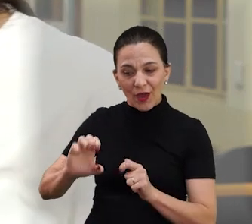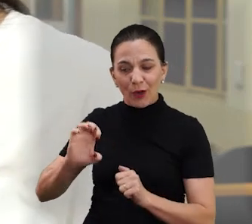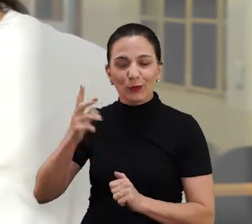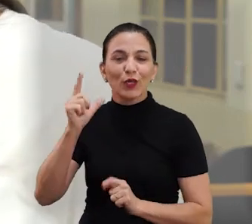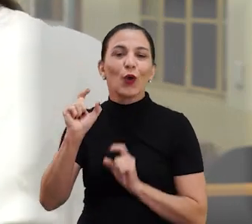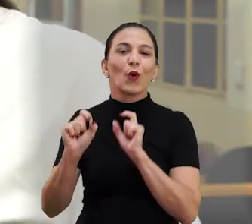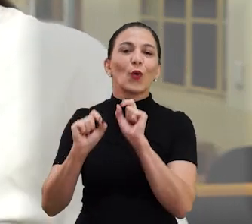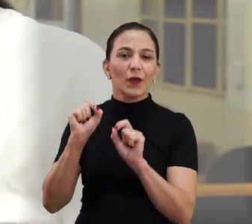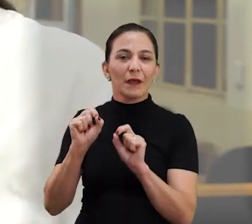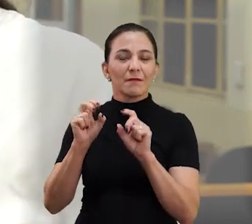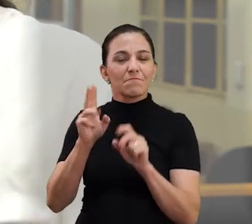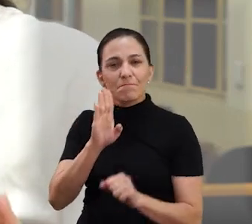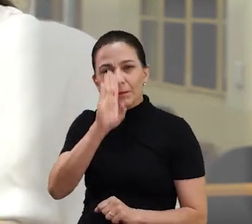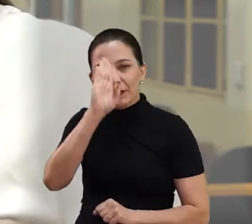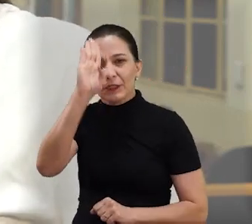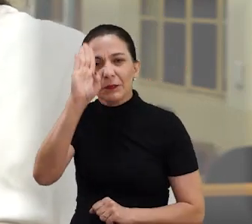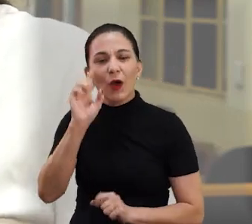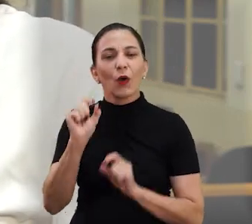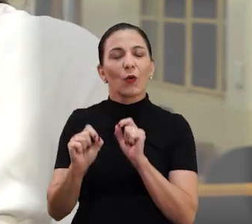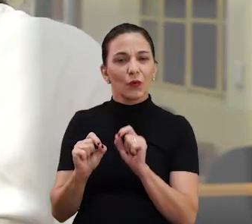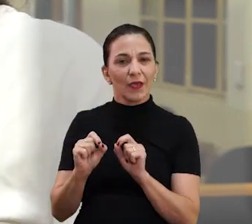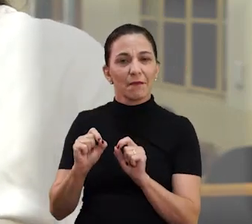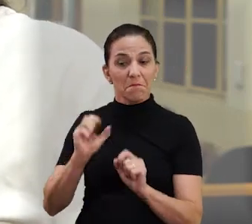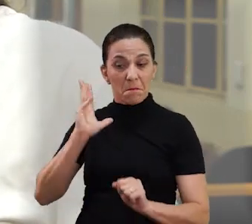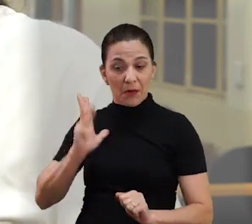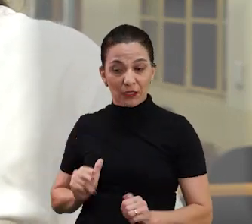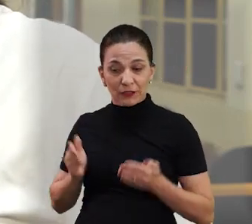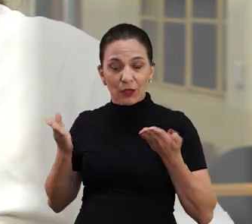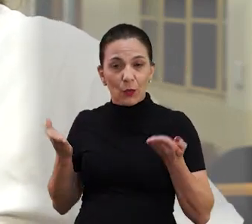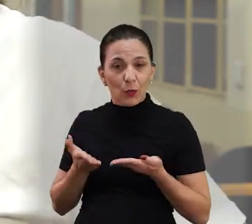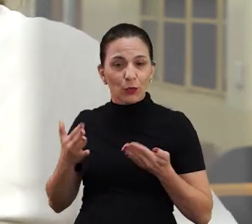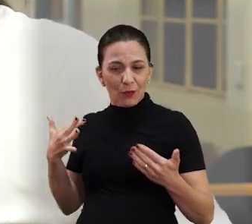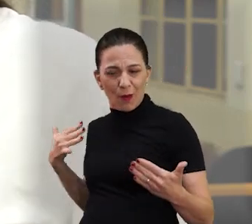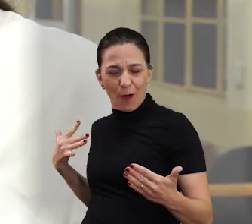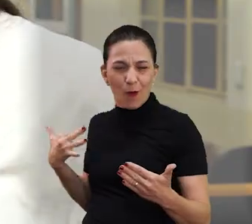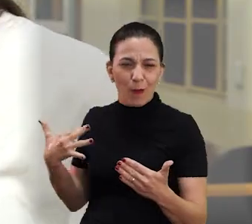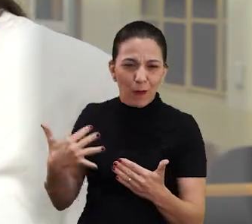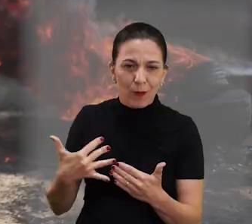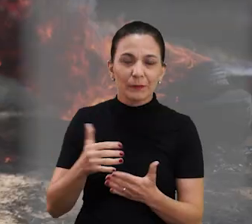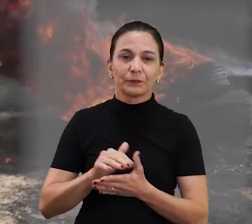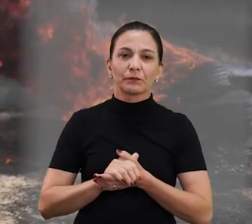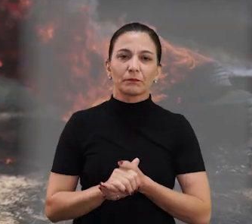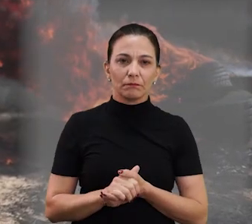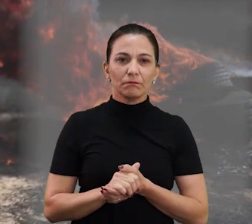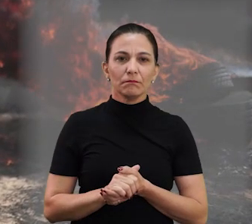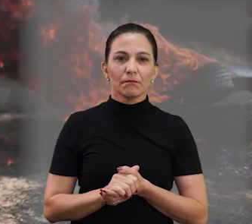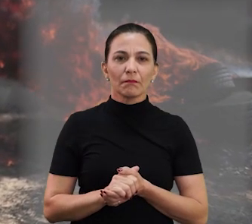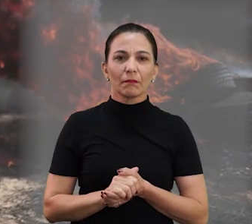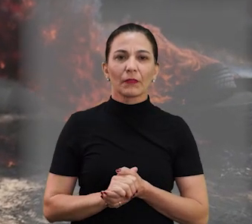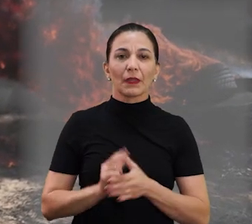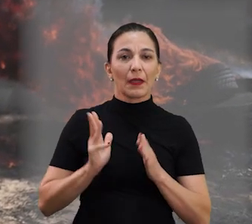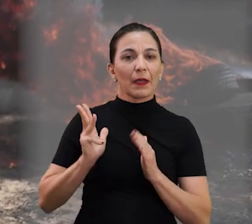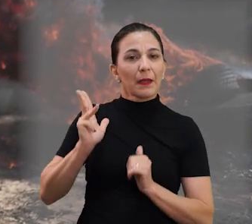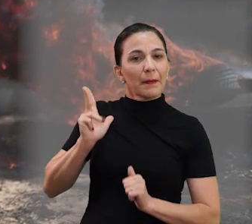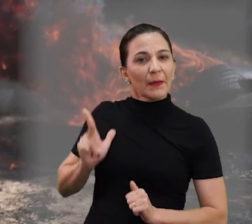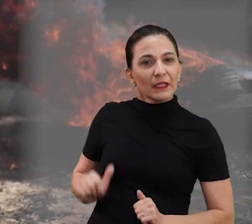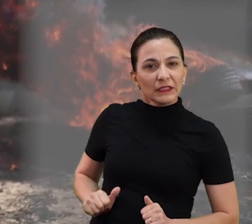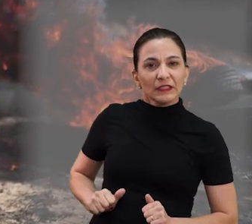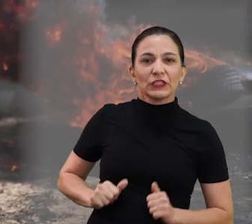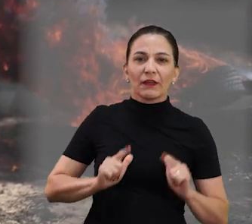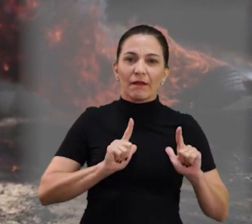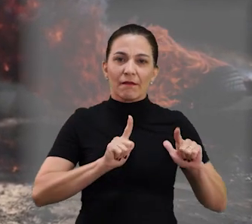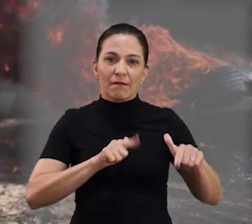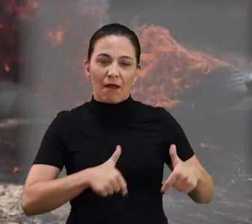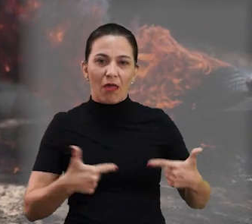Palestina e entender principalmente que o que tem acontecido com a Palestina hoje isso já tem há muito tempo a alta letalidade registrada nos